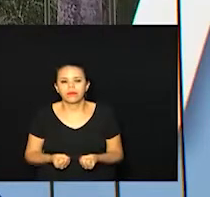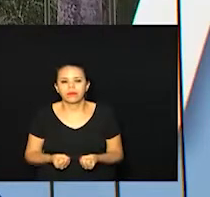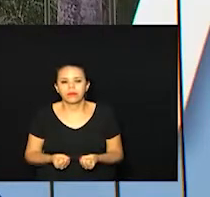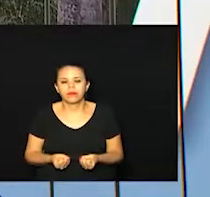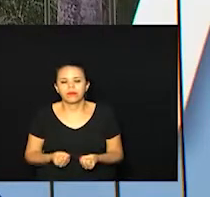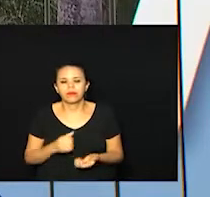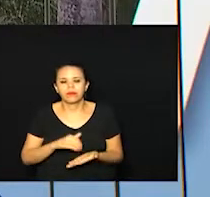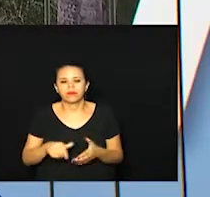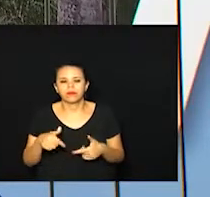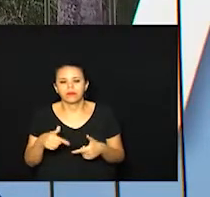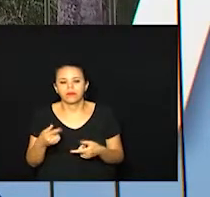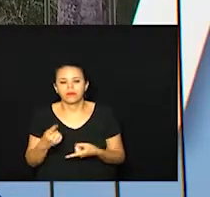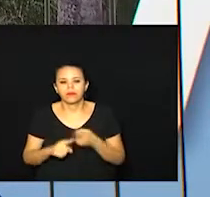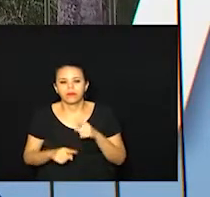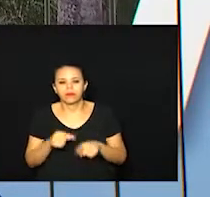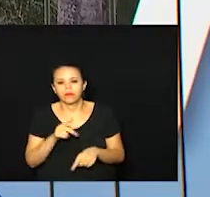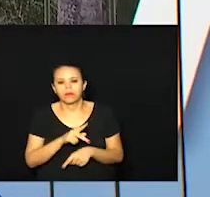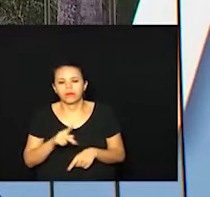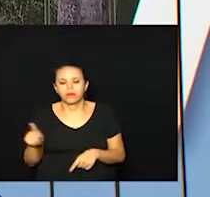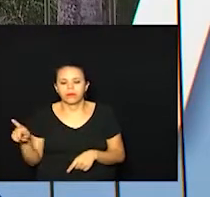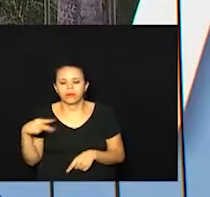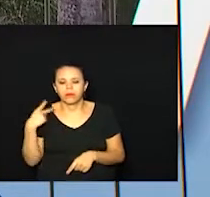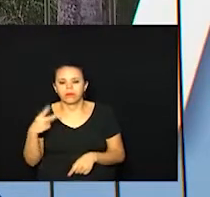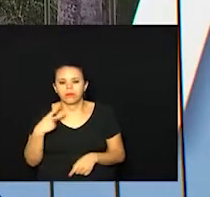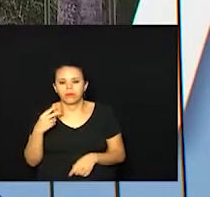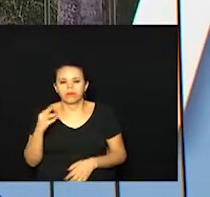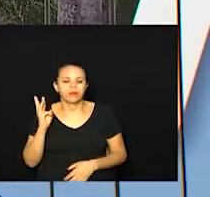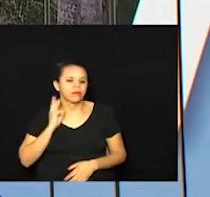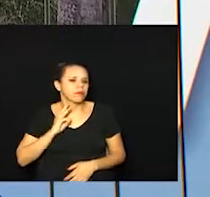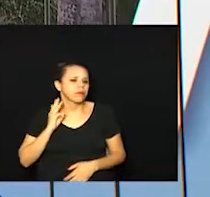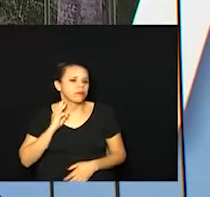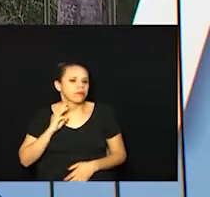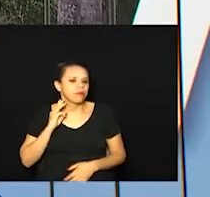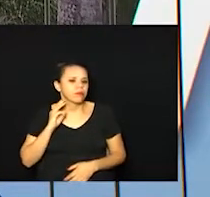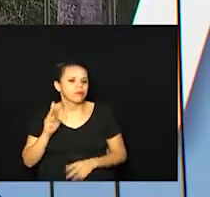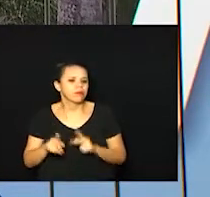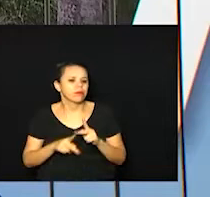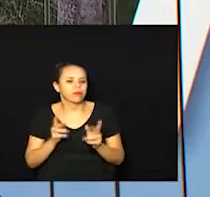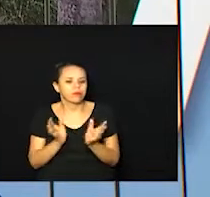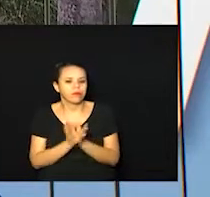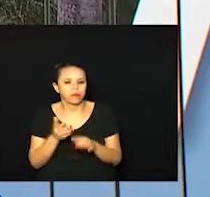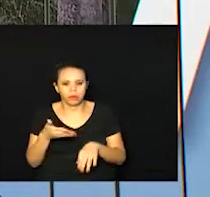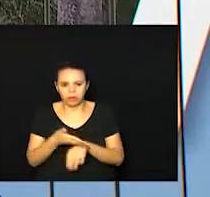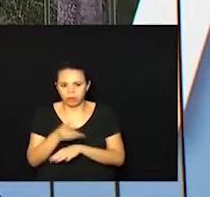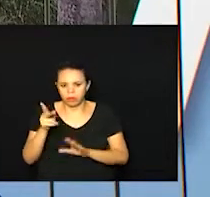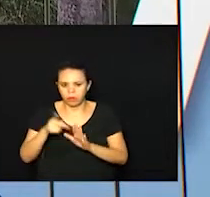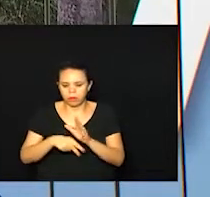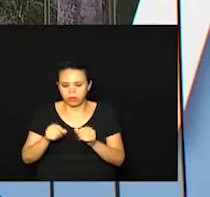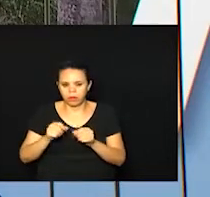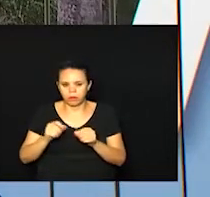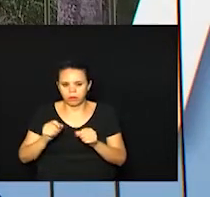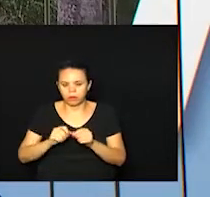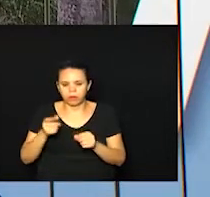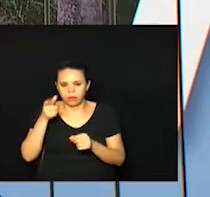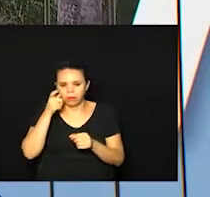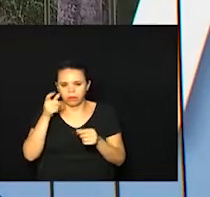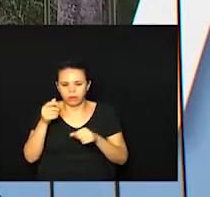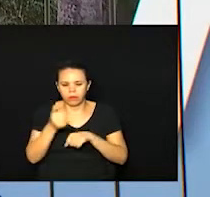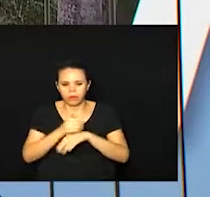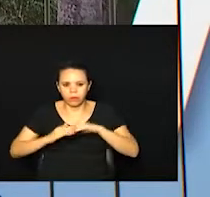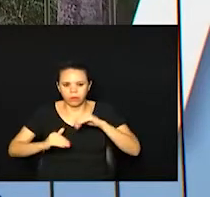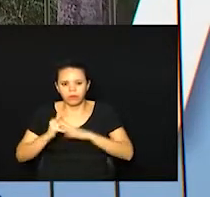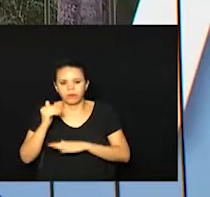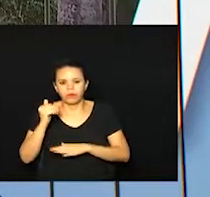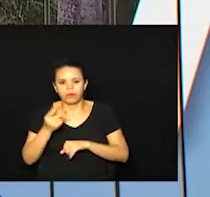em acordo com o presidente, o vereador Cecílio, o restante da comissão, fazer um processo que pudesse ouvir